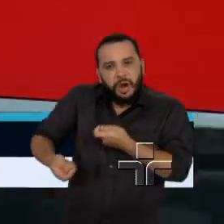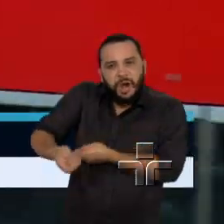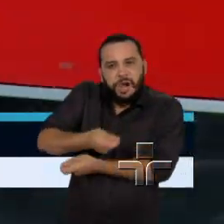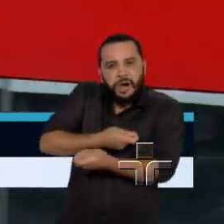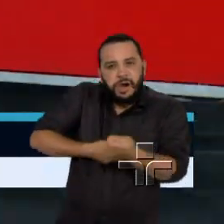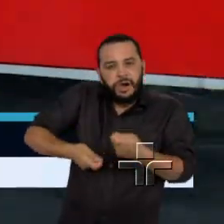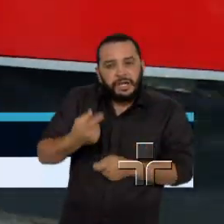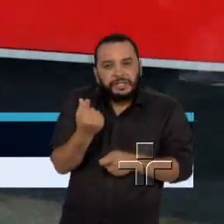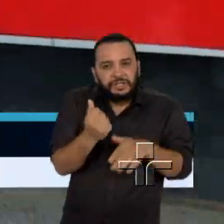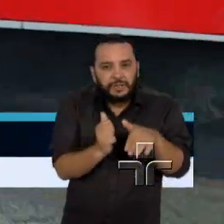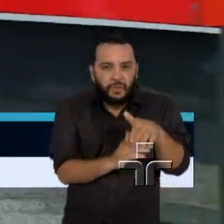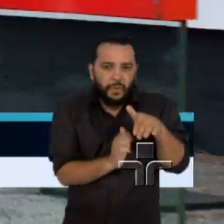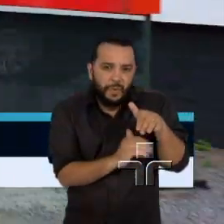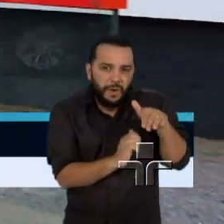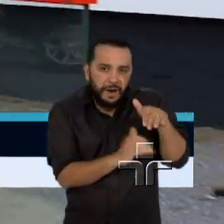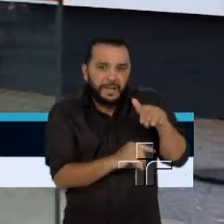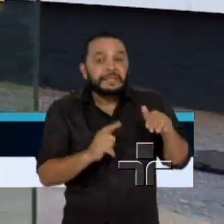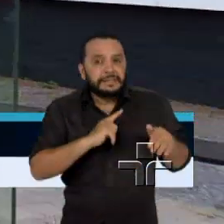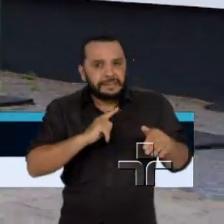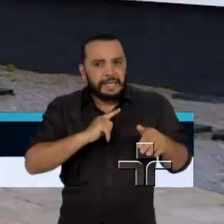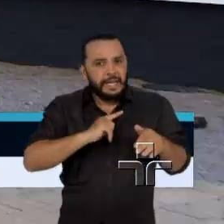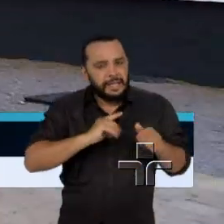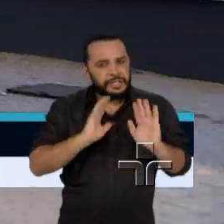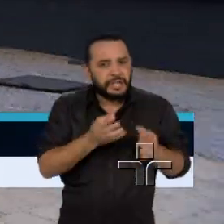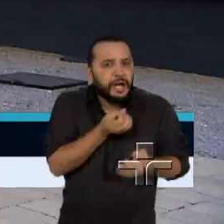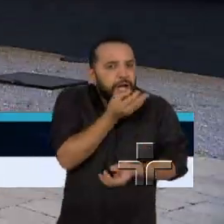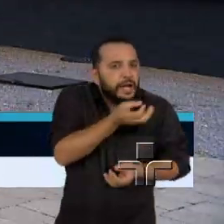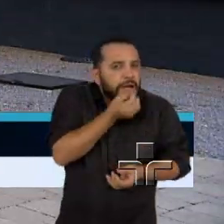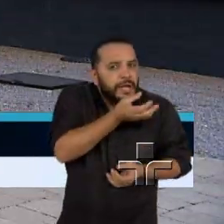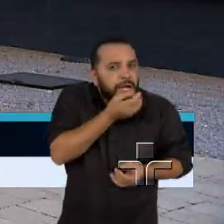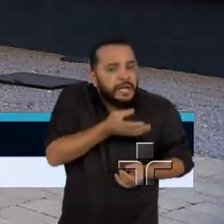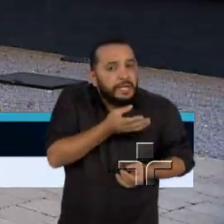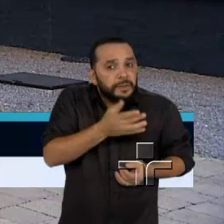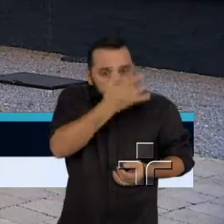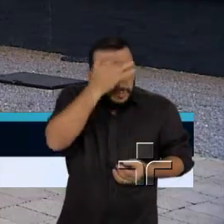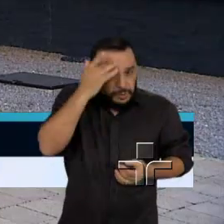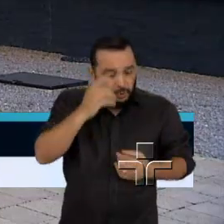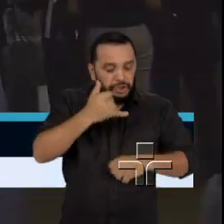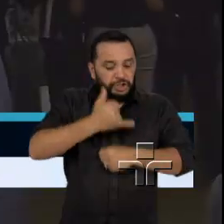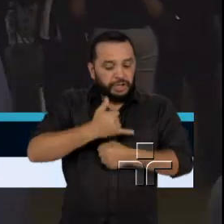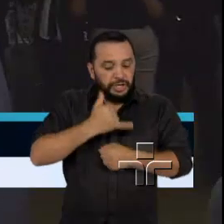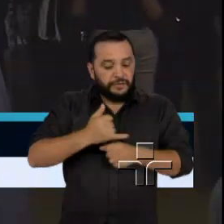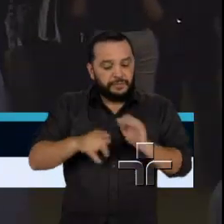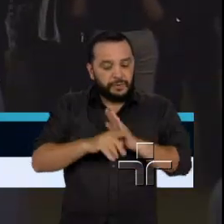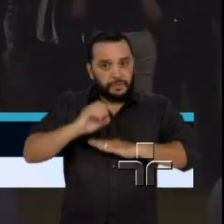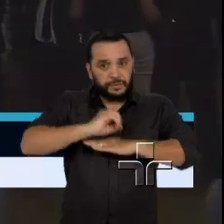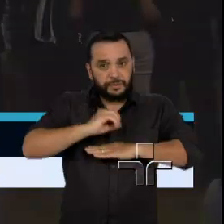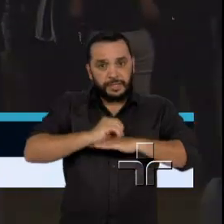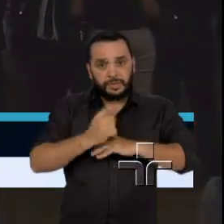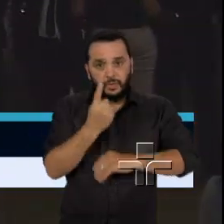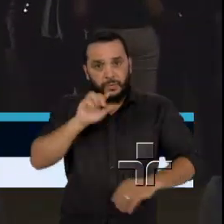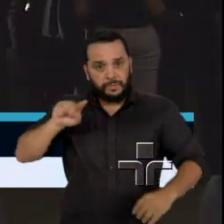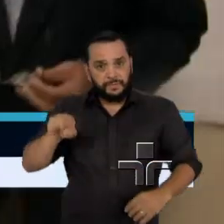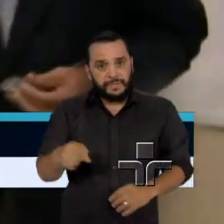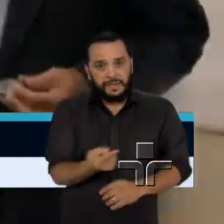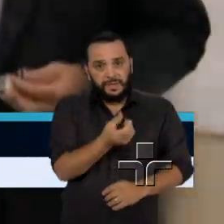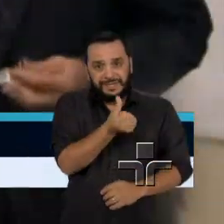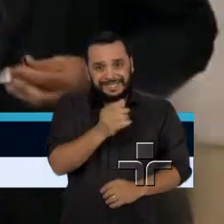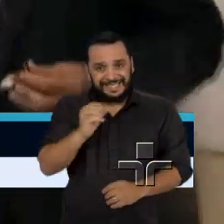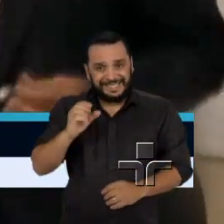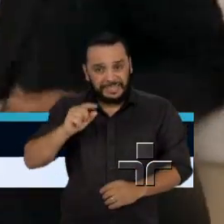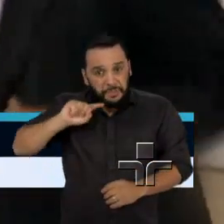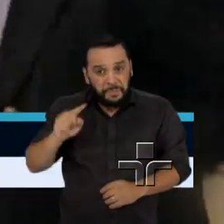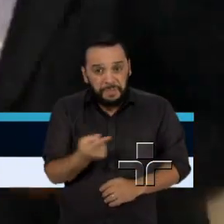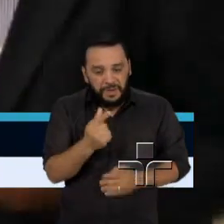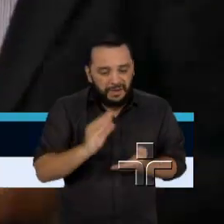2. De acordo com delações de executivos da Odebrecht, 1.600.000 foram repassados para Rodrigo Maia e o pai